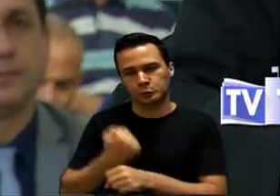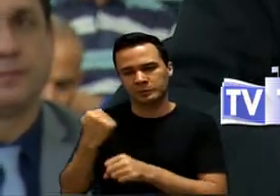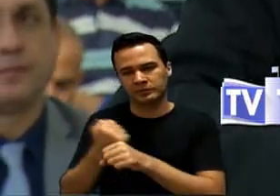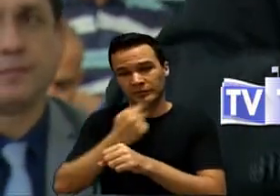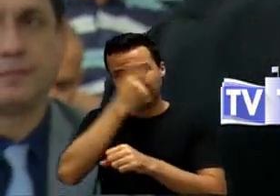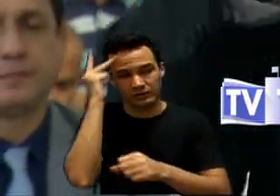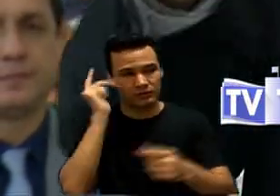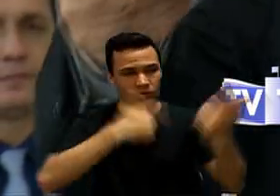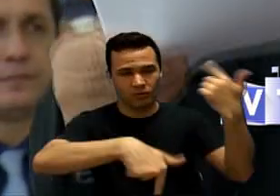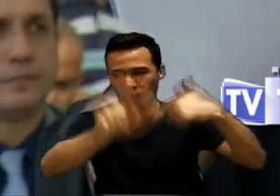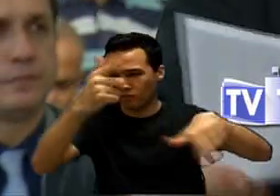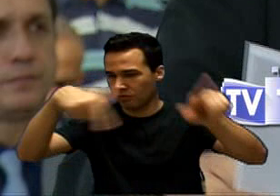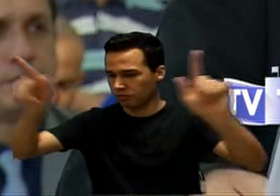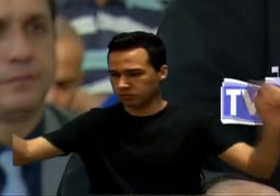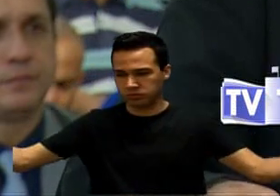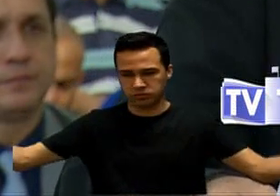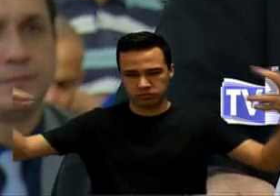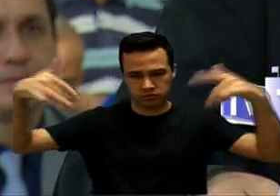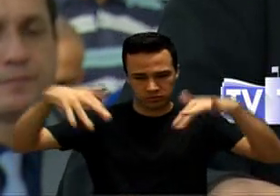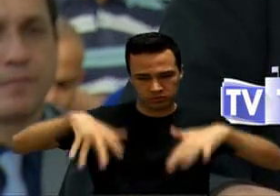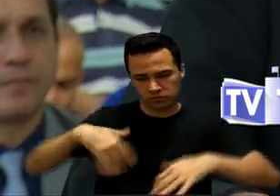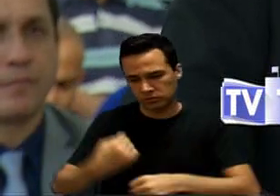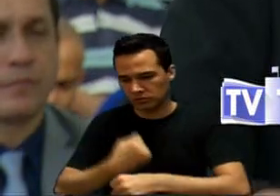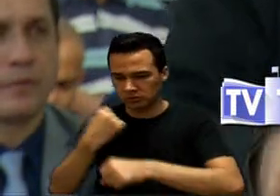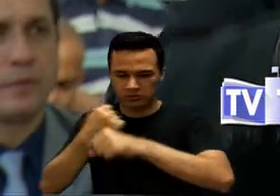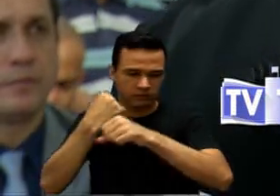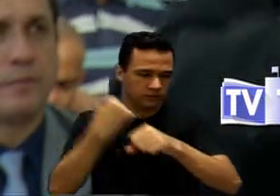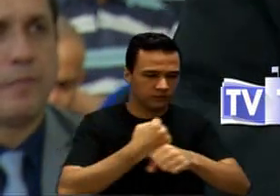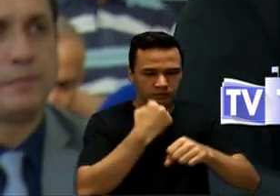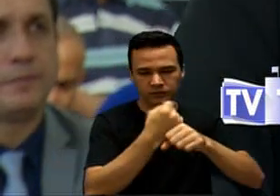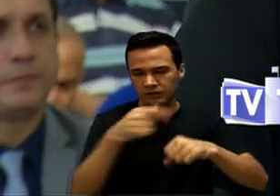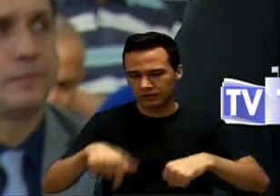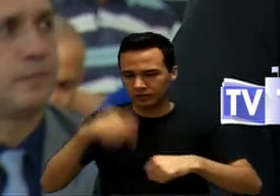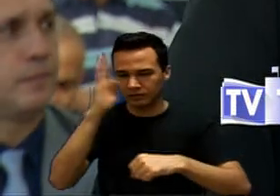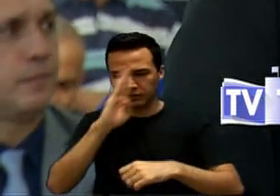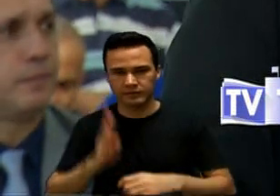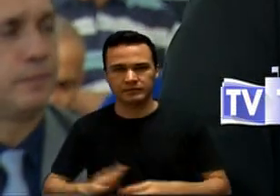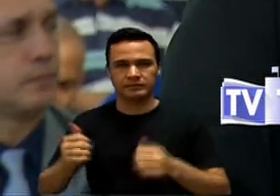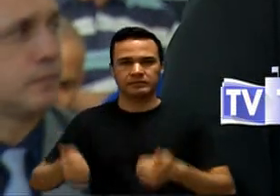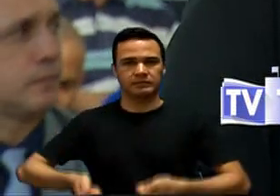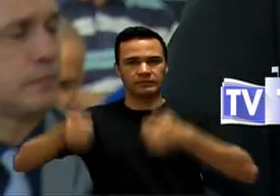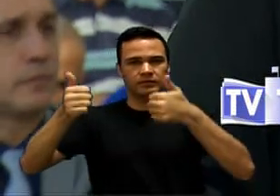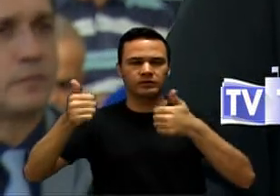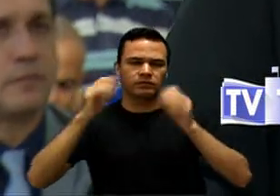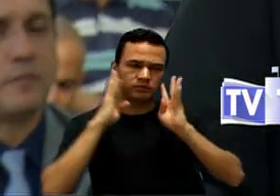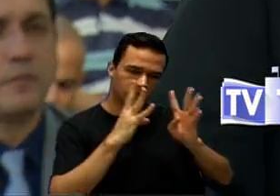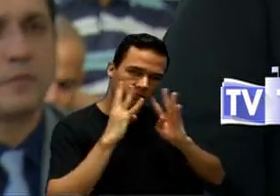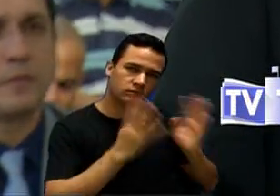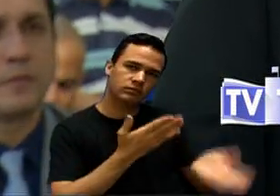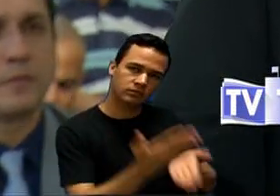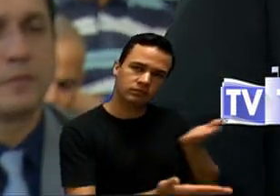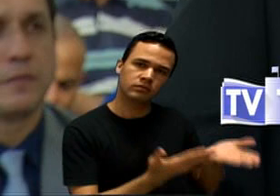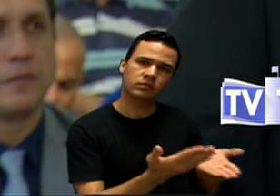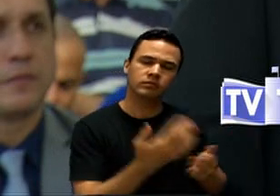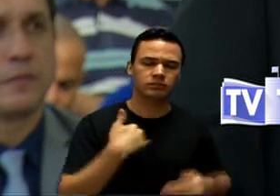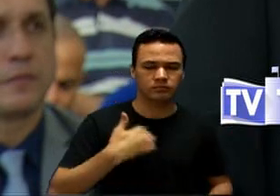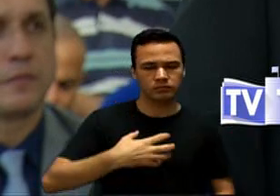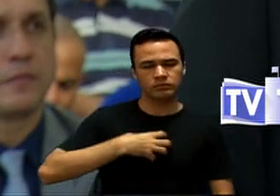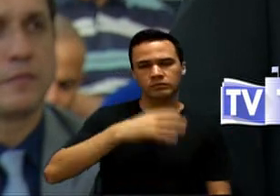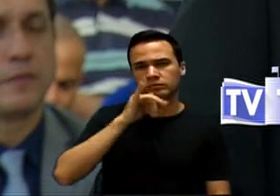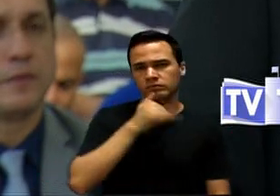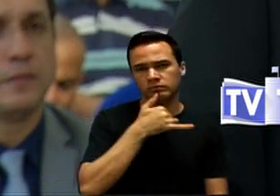por imigrantes, vindos de todos os pontos do nosso planeta, que possa dar atenção a eles também. Então, eu fiquei muito